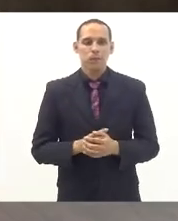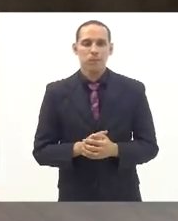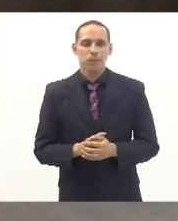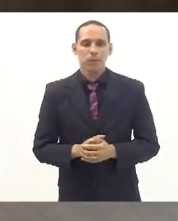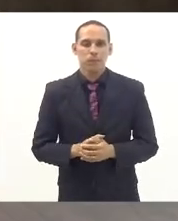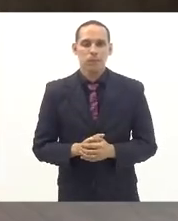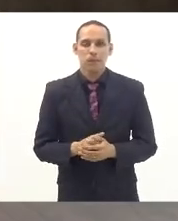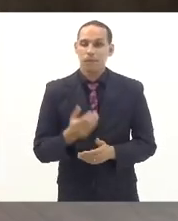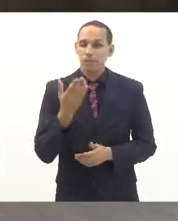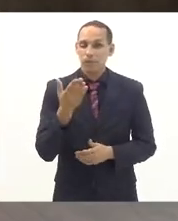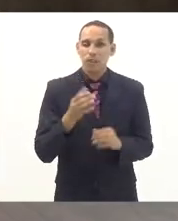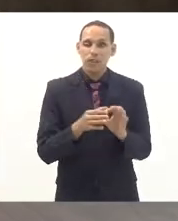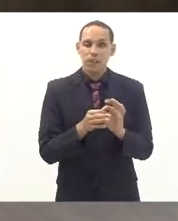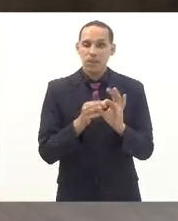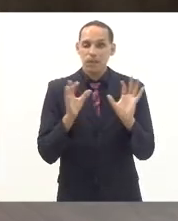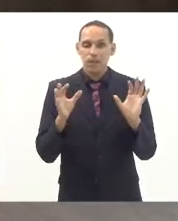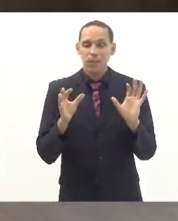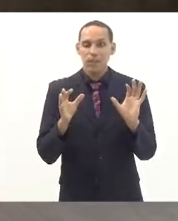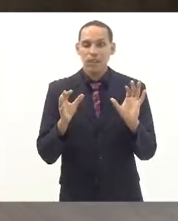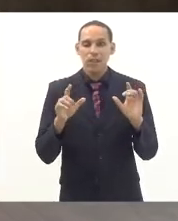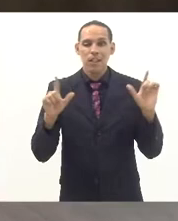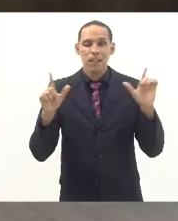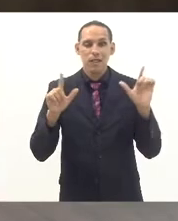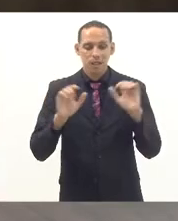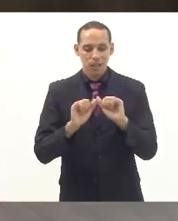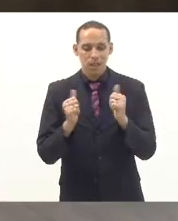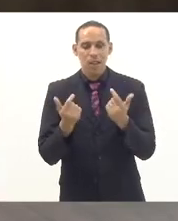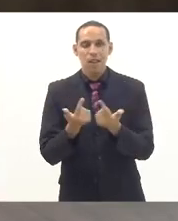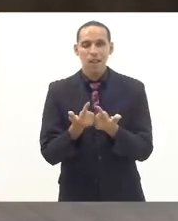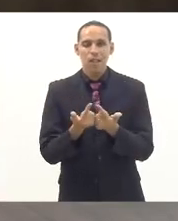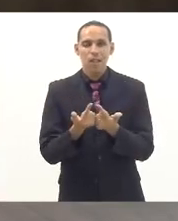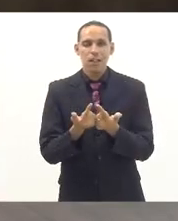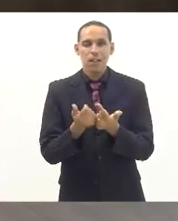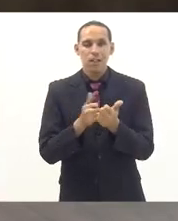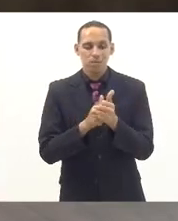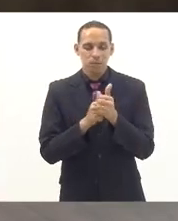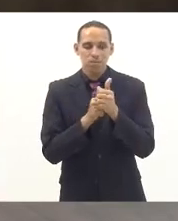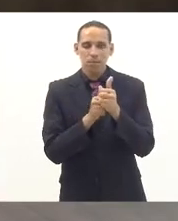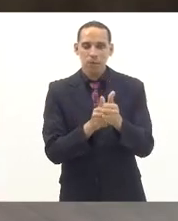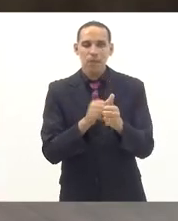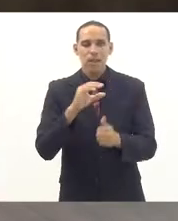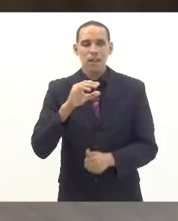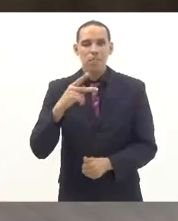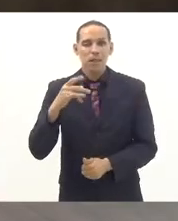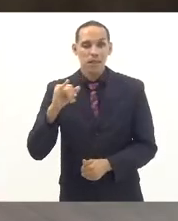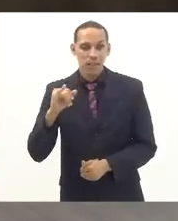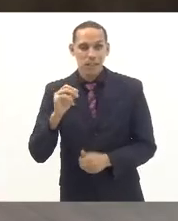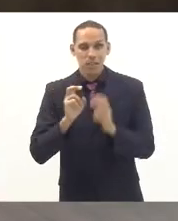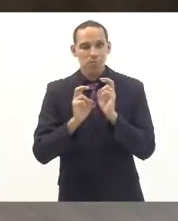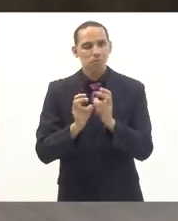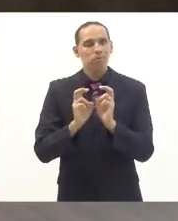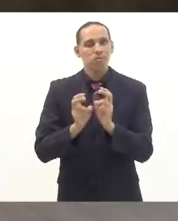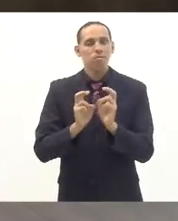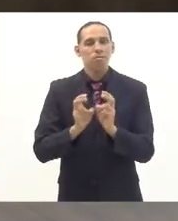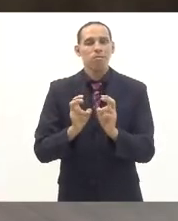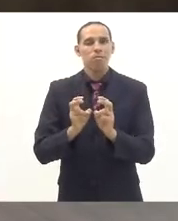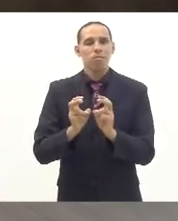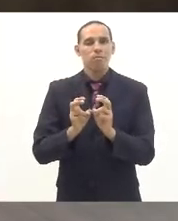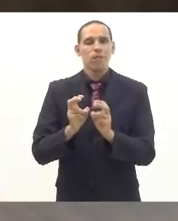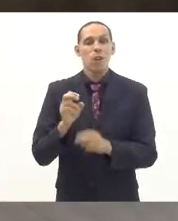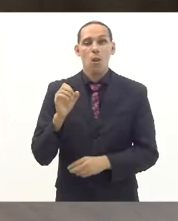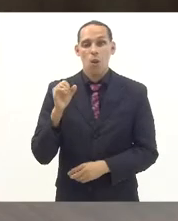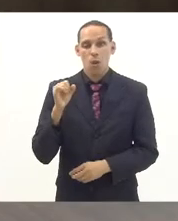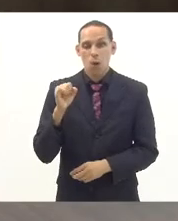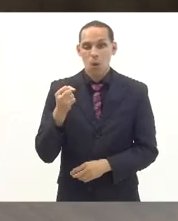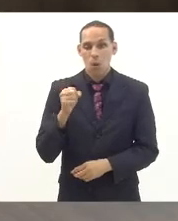do Senhor liberar a TV alerj para acompanhar a CPI dos trens a partir